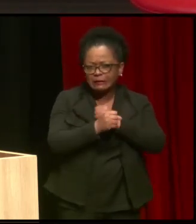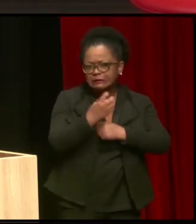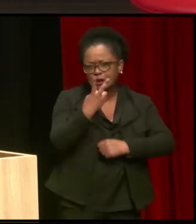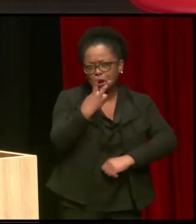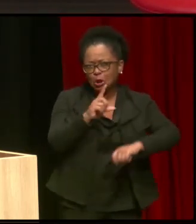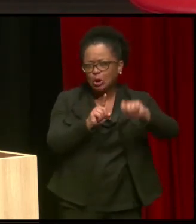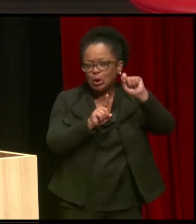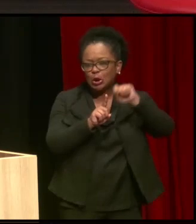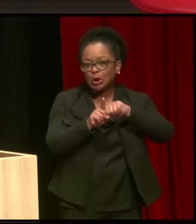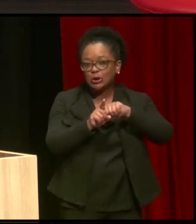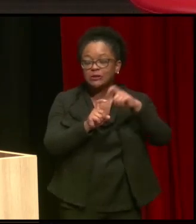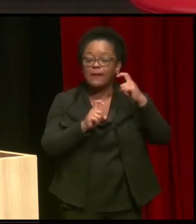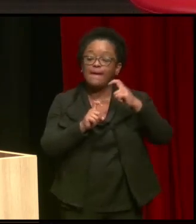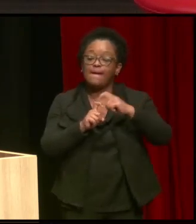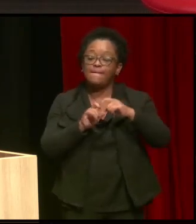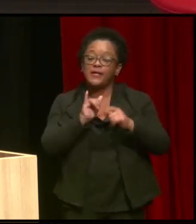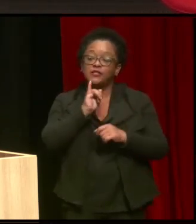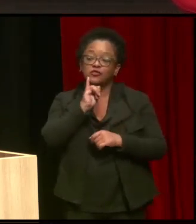problema.